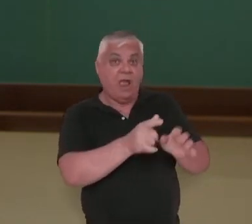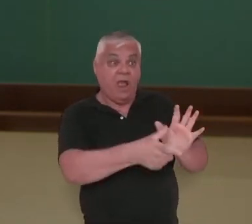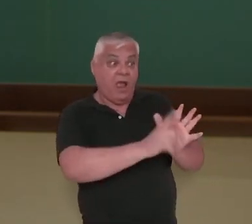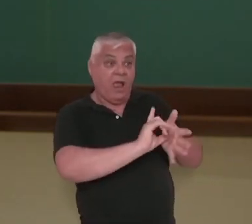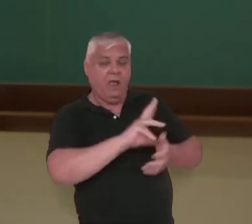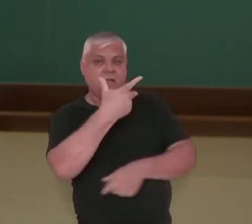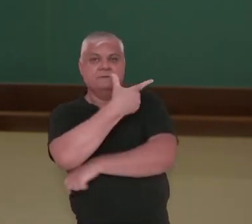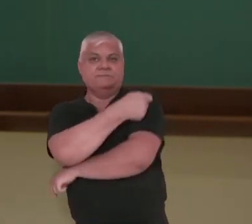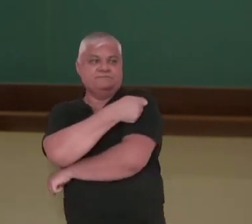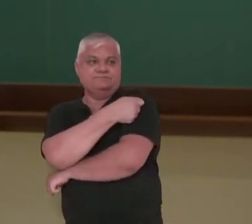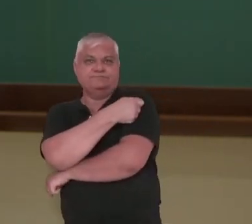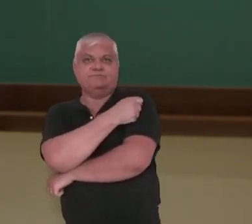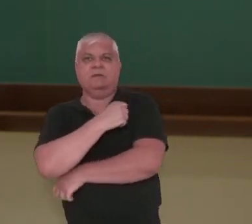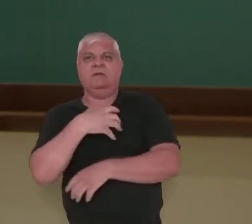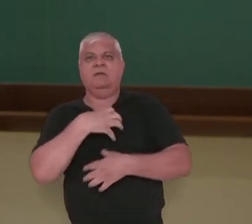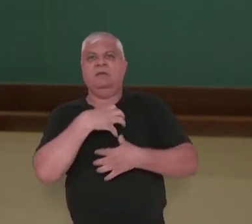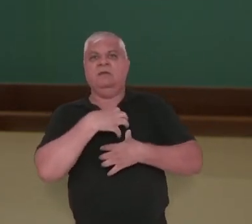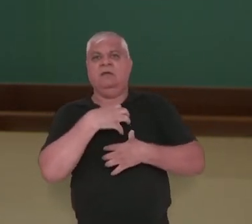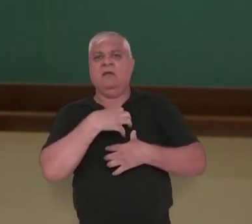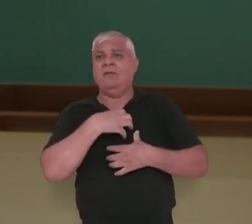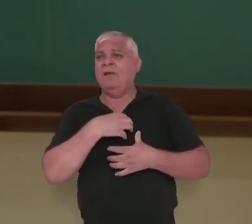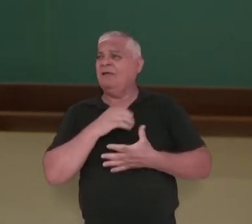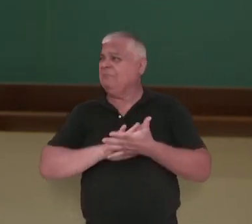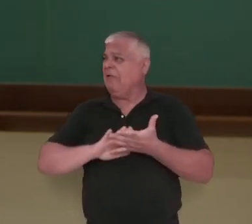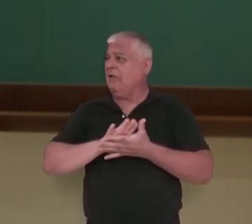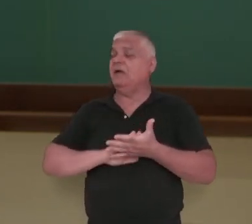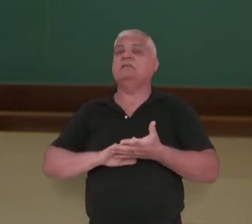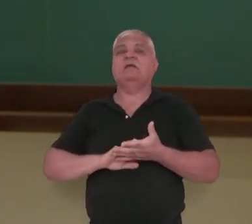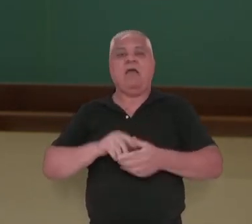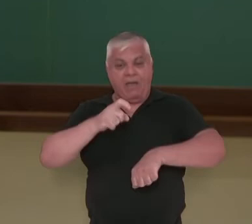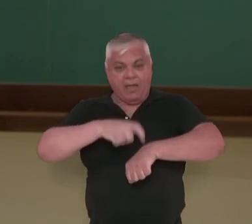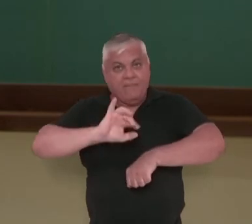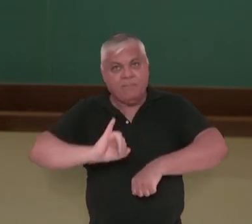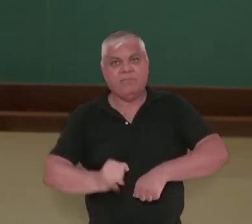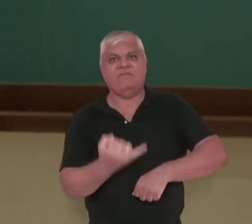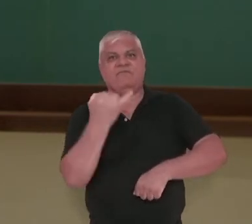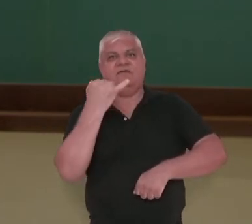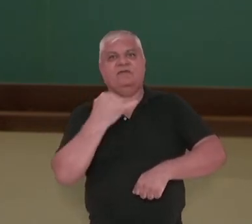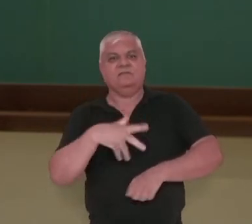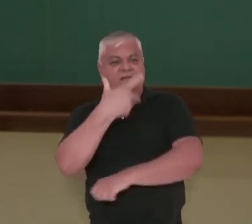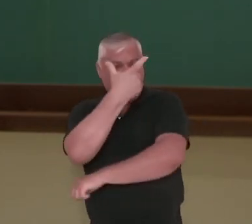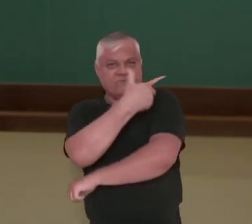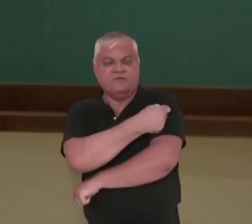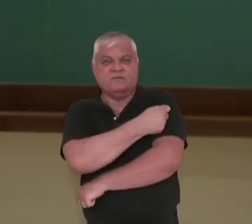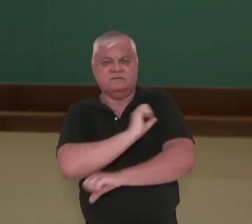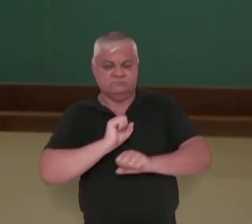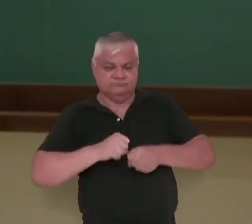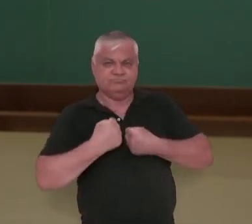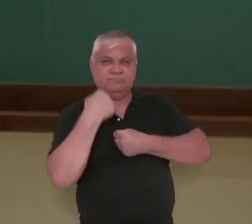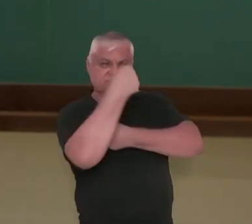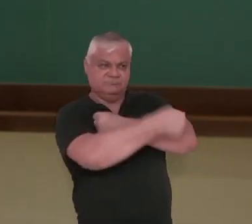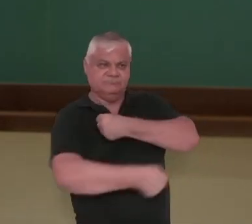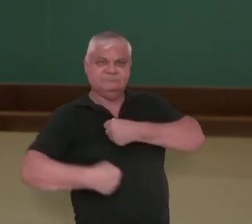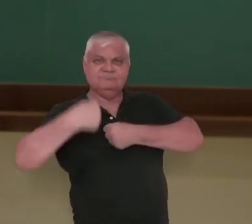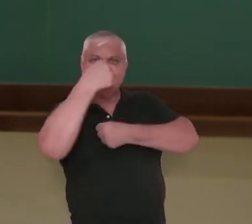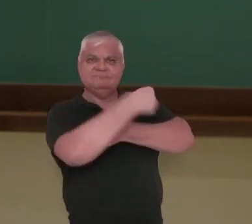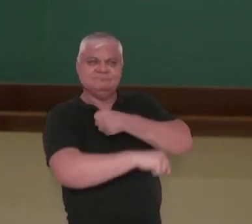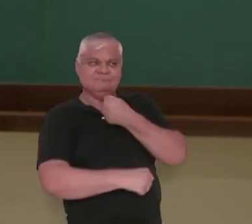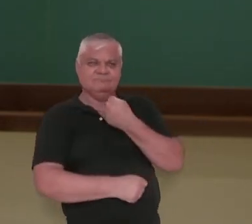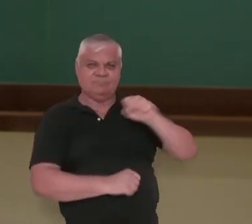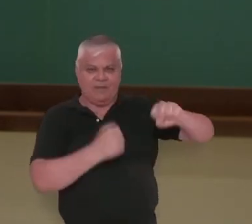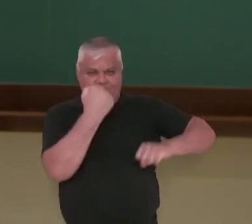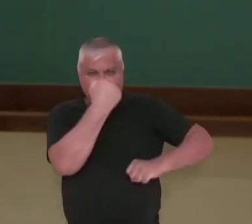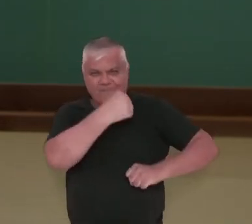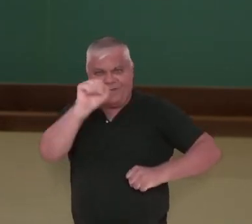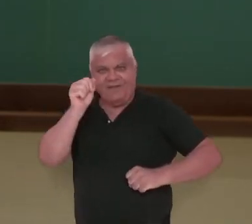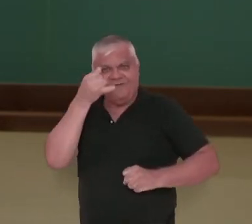não estou sentindo nada, para que eu vou tomar? É aí mesmo, nesse momento que você toma, para que ela fique mais longe de você ainda. Nenhuma doença